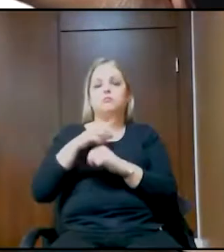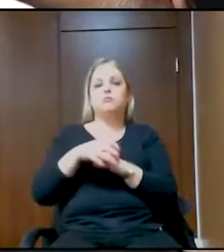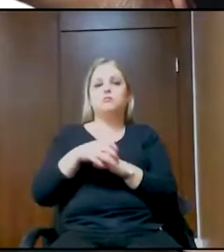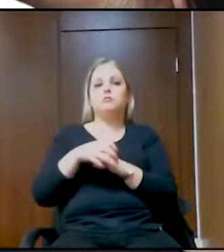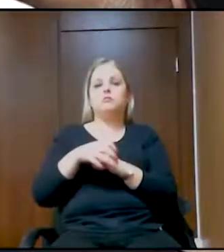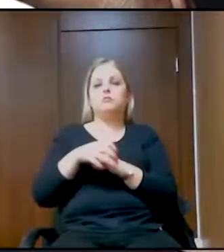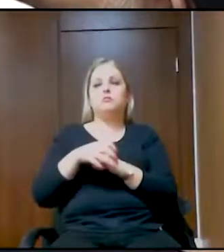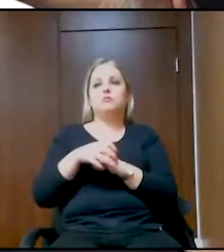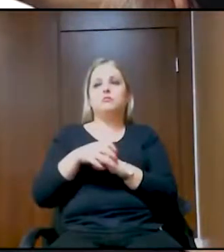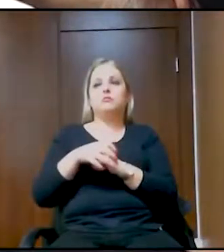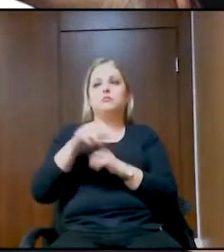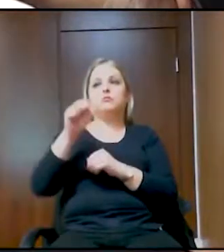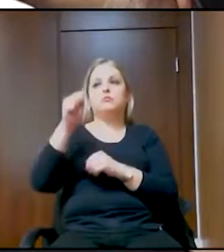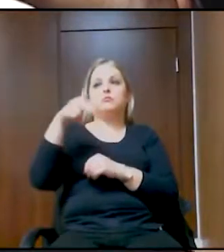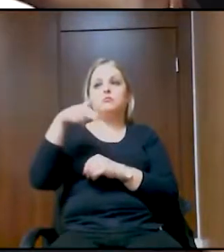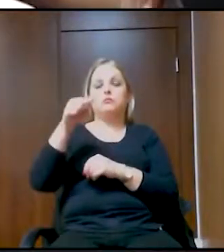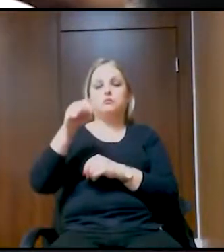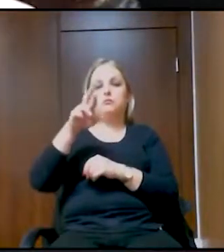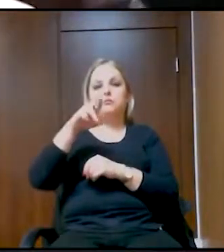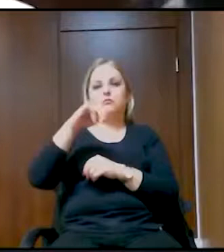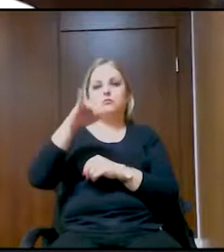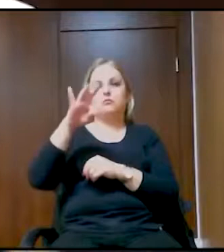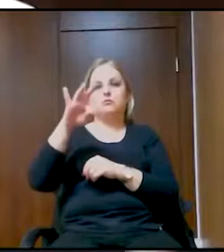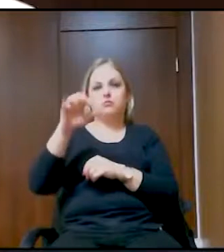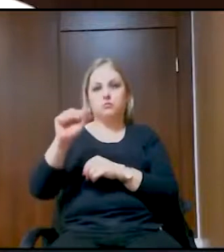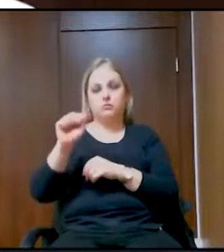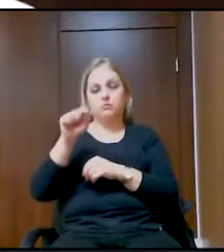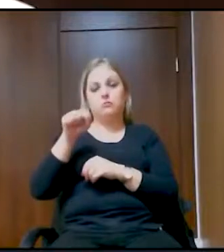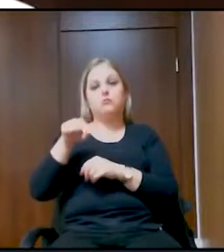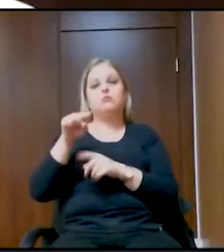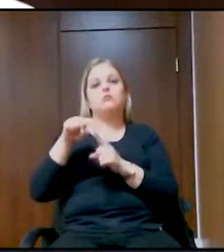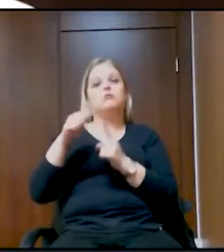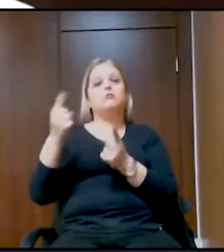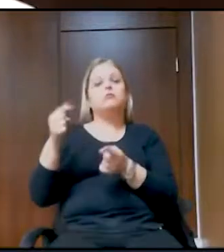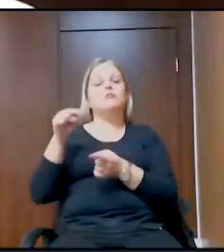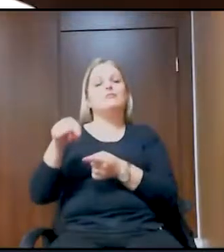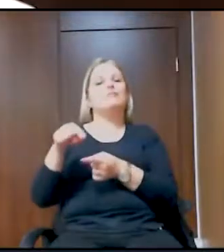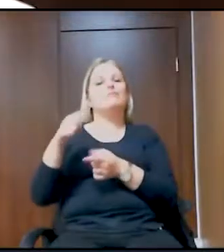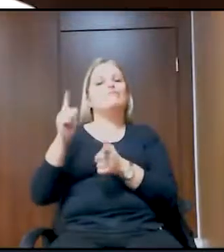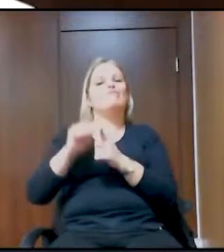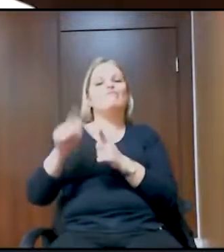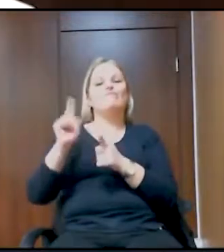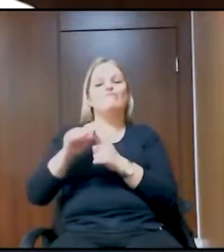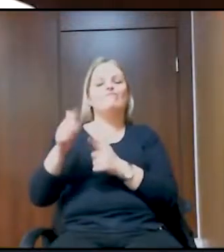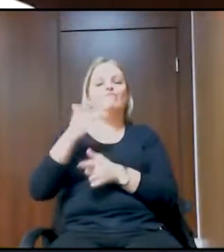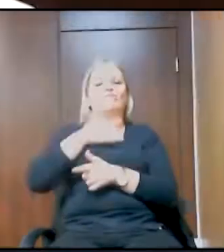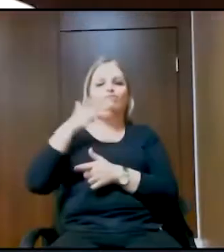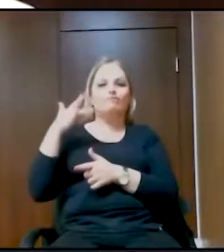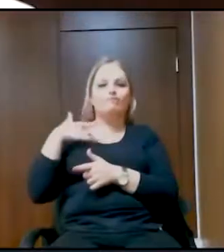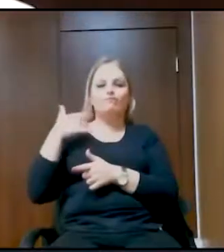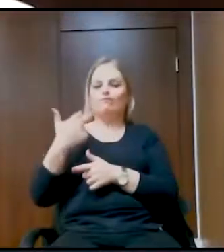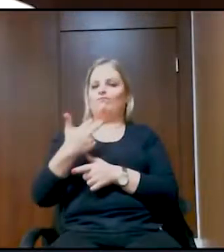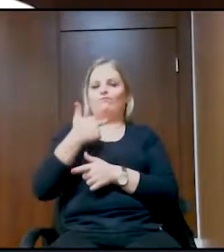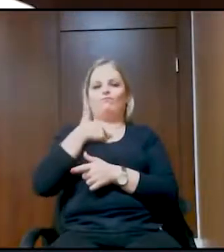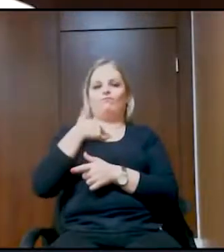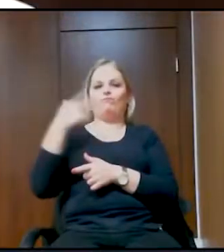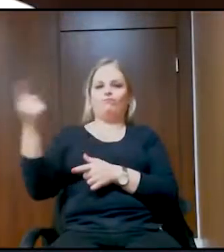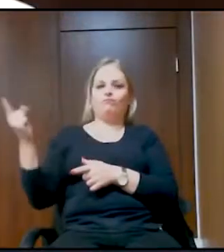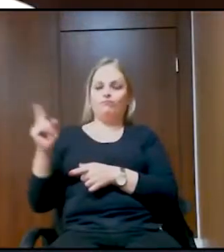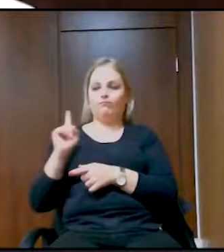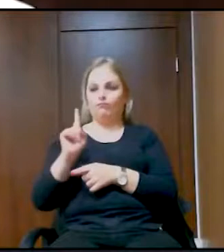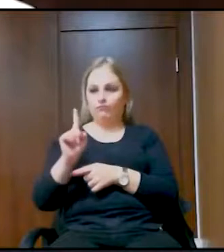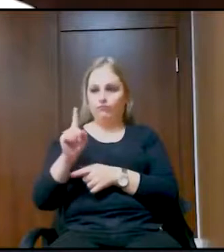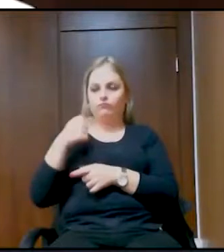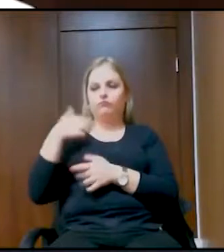a Ana Rita, mas depois que ela não pôde, que ela teve um imprevisto, né, de saúde e não pôde vir, a gente